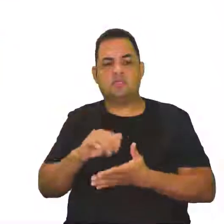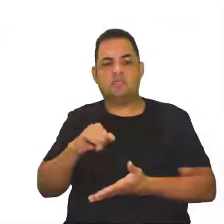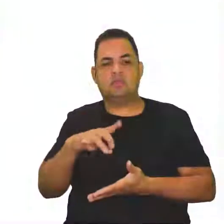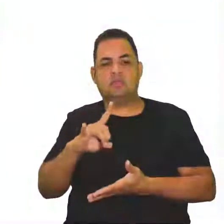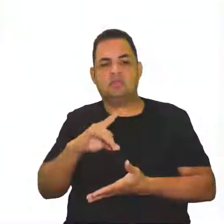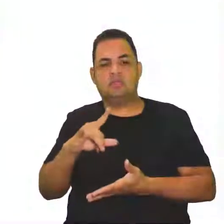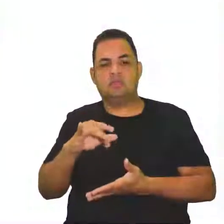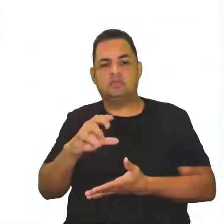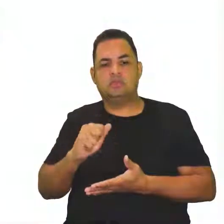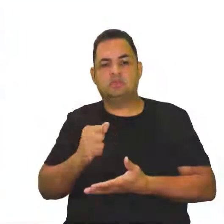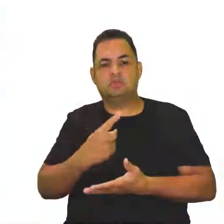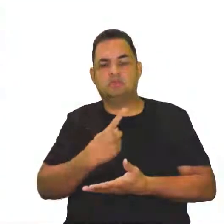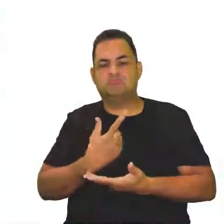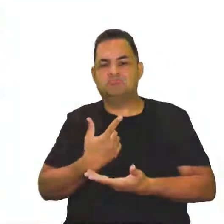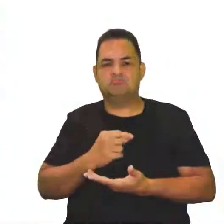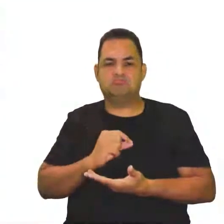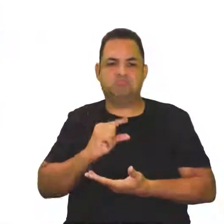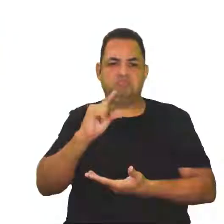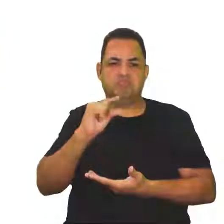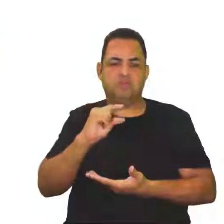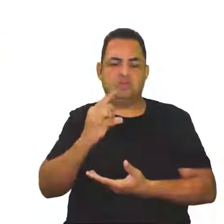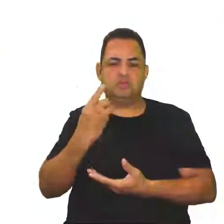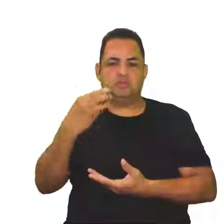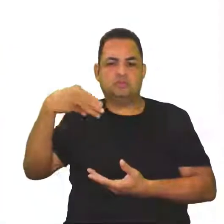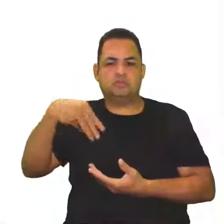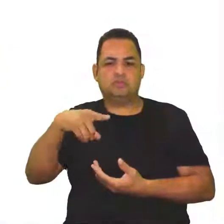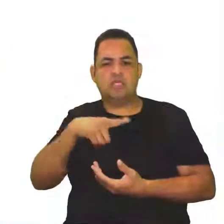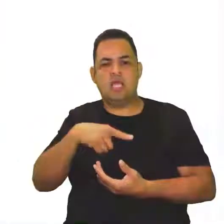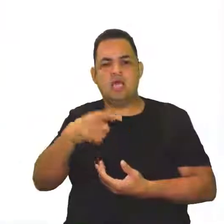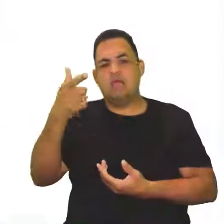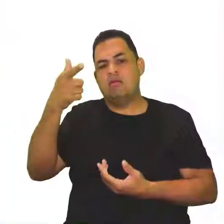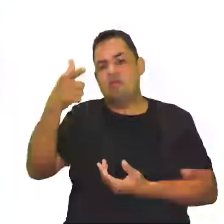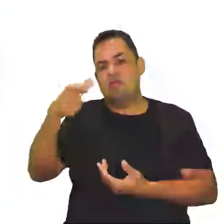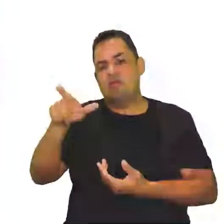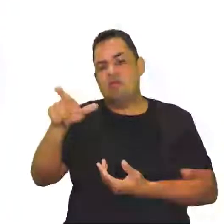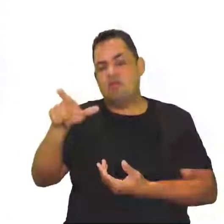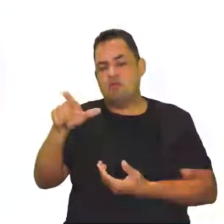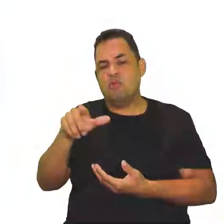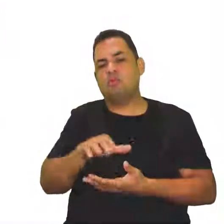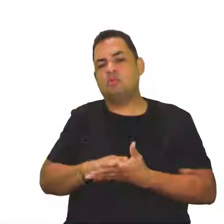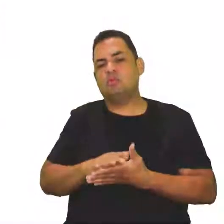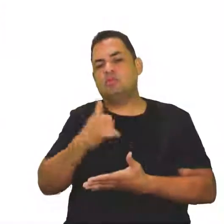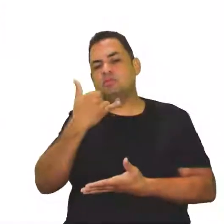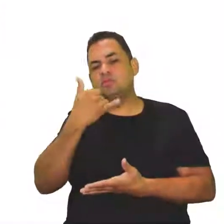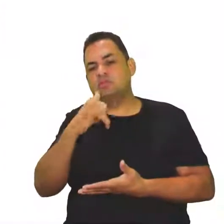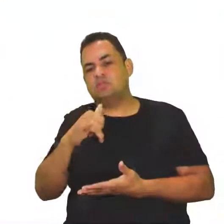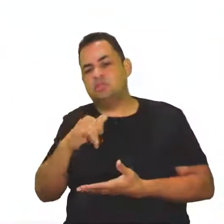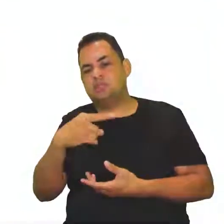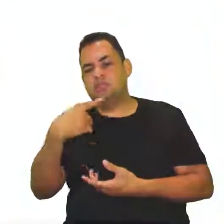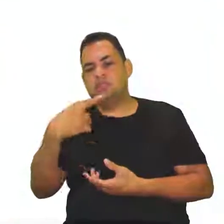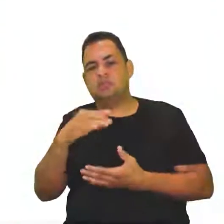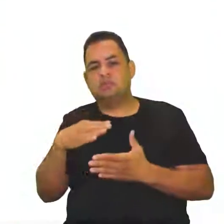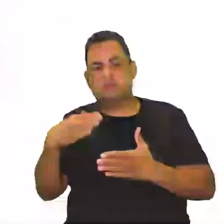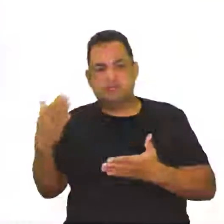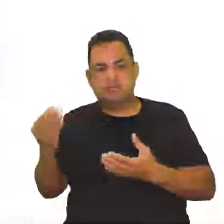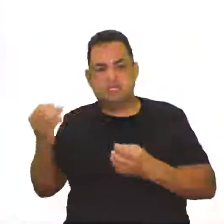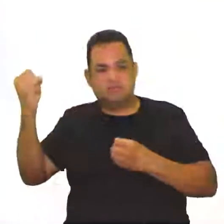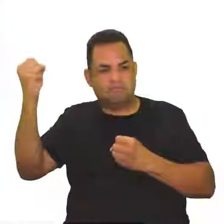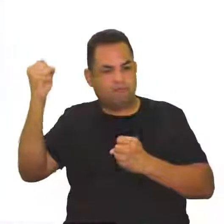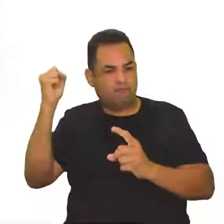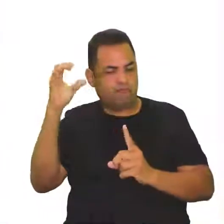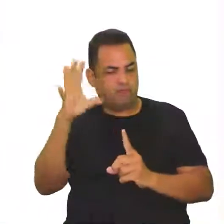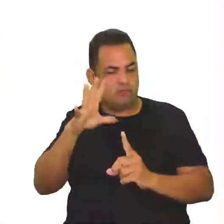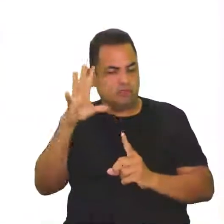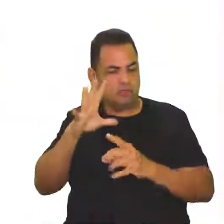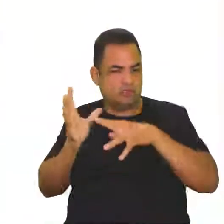neutralizaria em poucos minutos. Mas existe uma outra fonte de carga negativa que atingem a Terra, mantendo